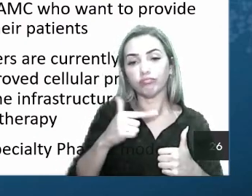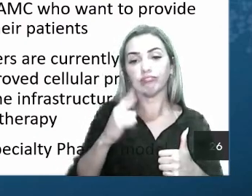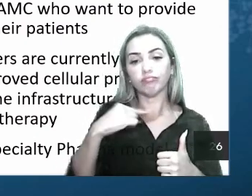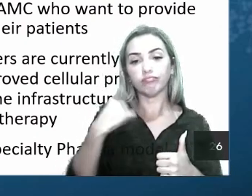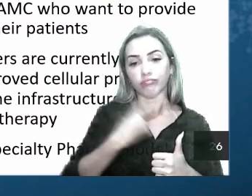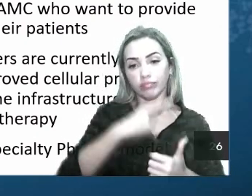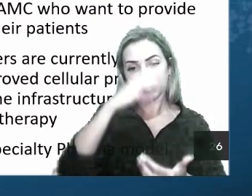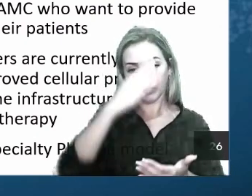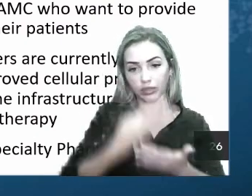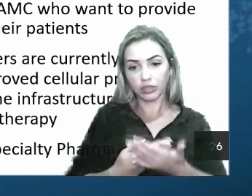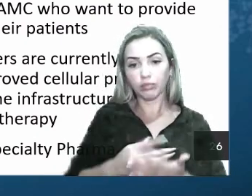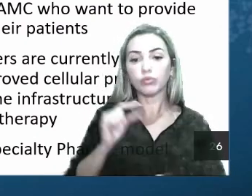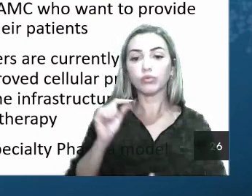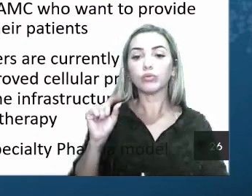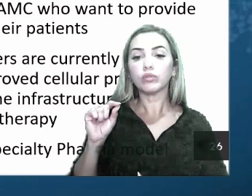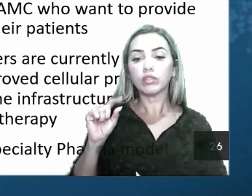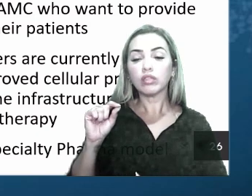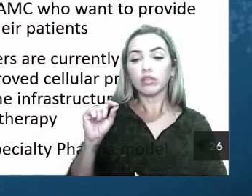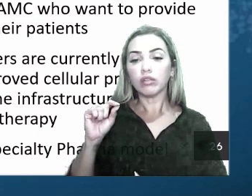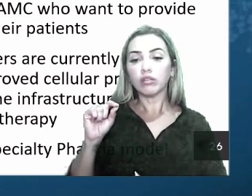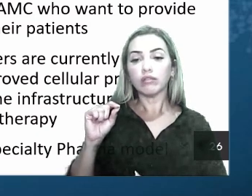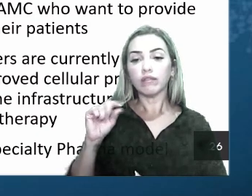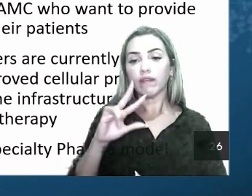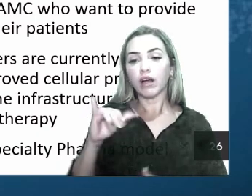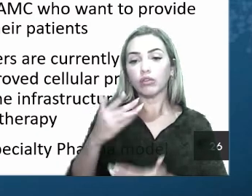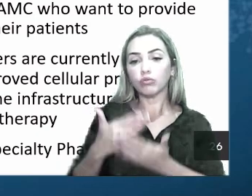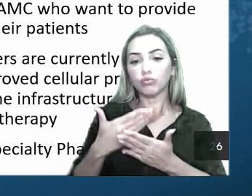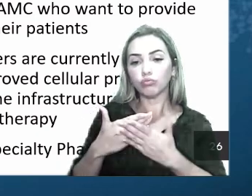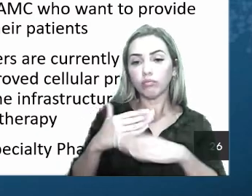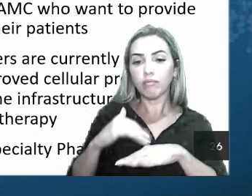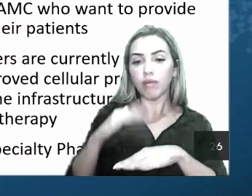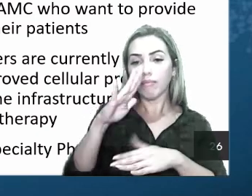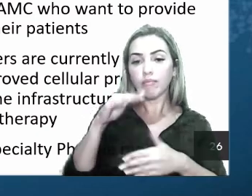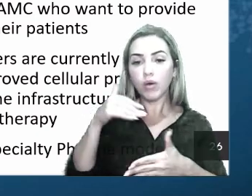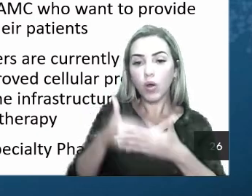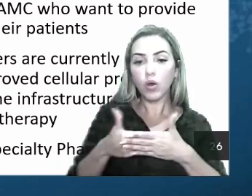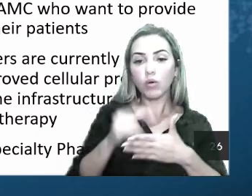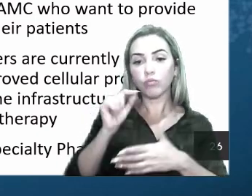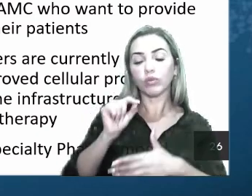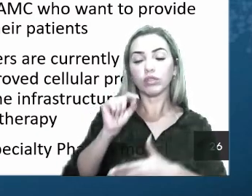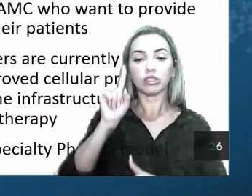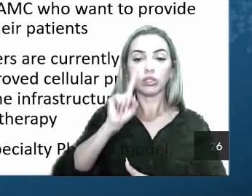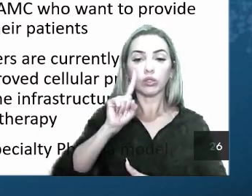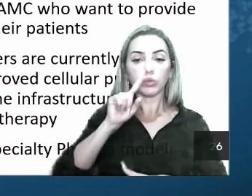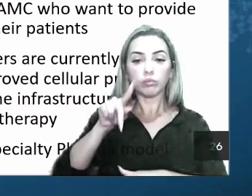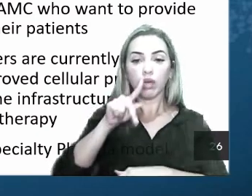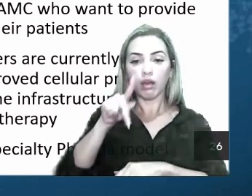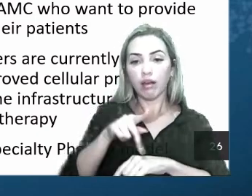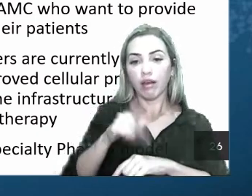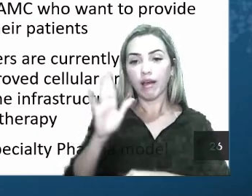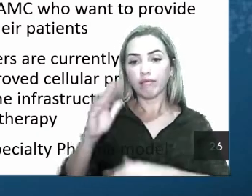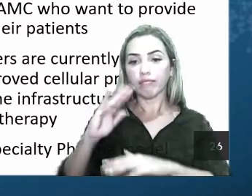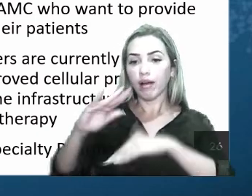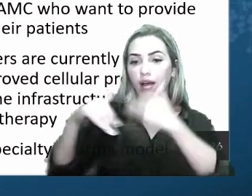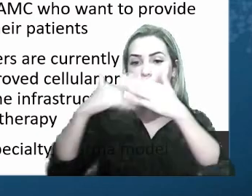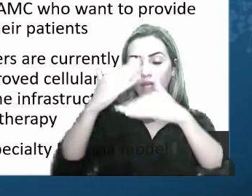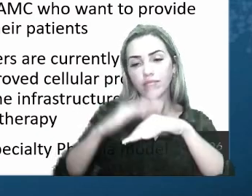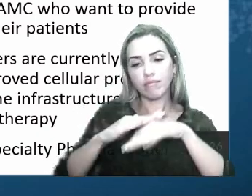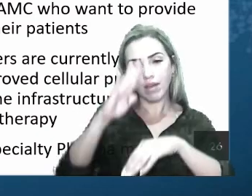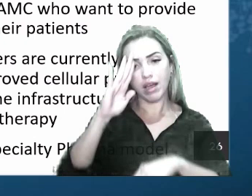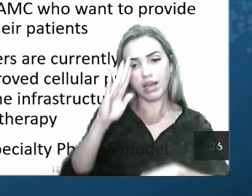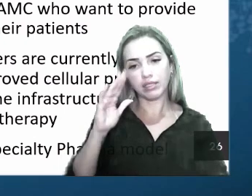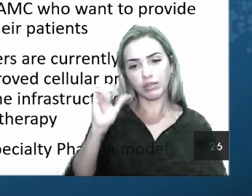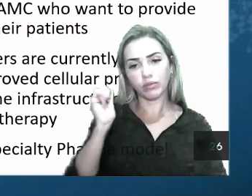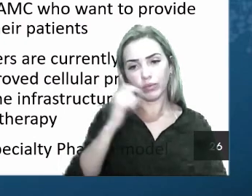acreditamos que nossos custos serão muito mais baixos nos Estados Unidos, com a mão de obra mais alta,